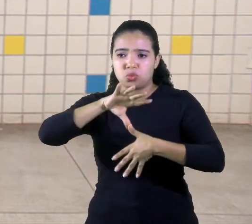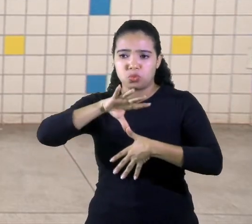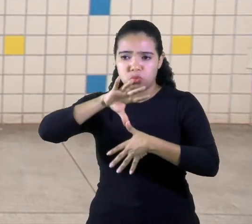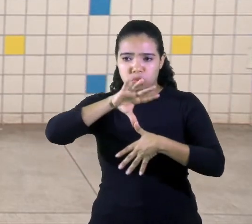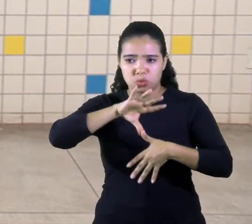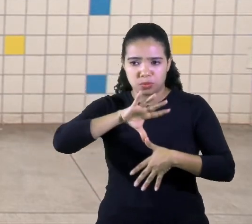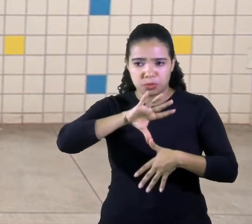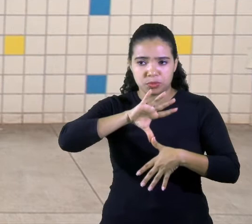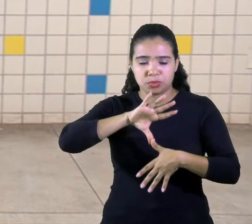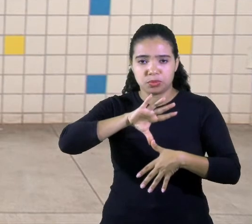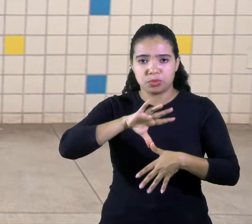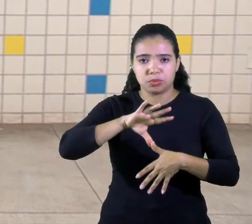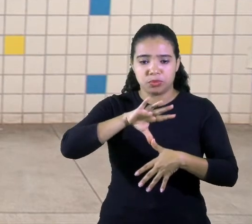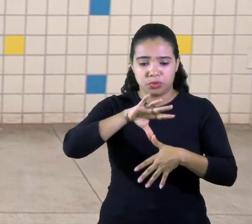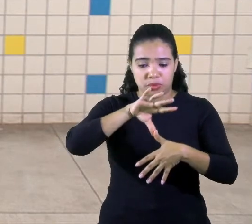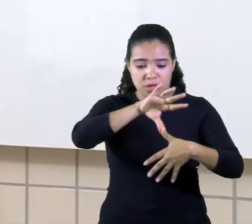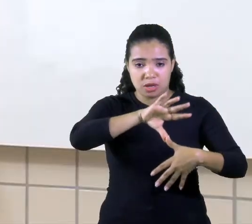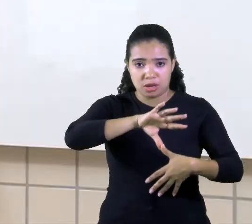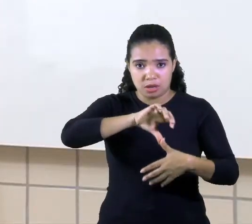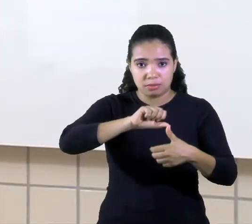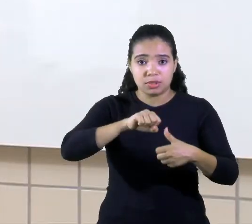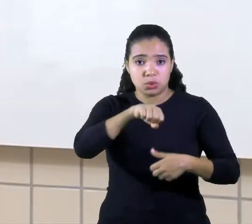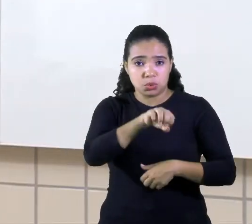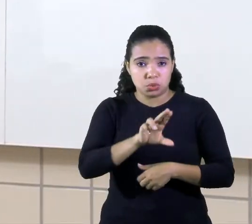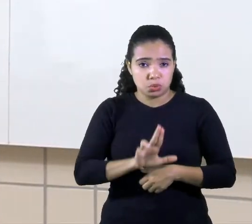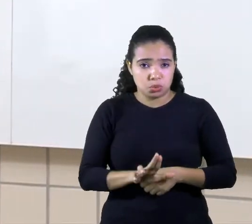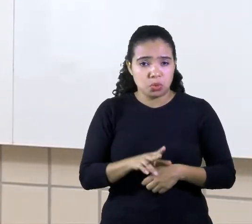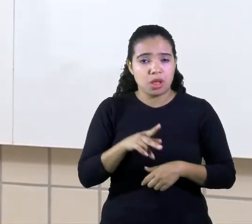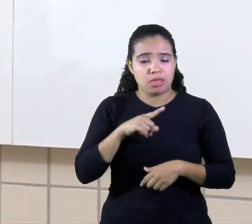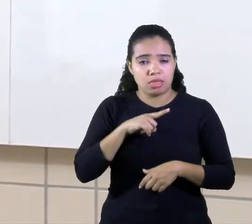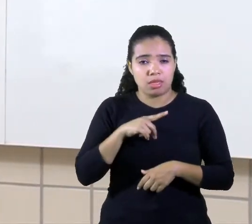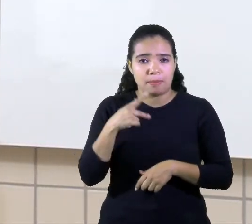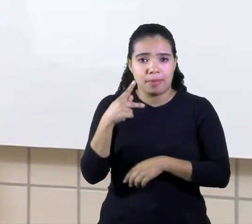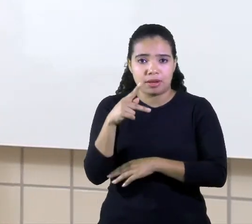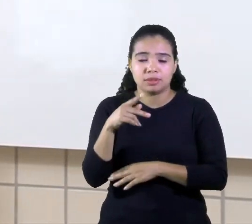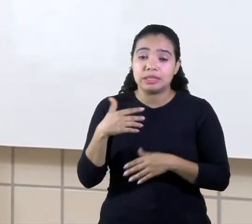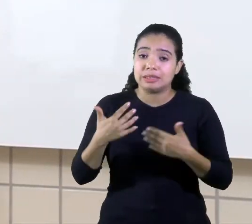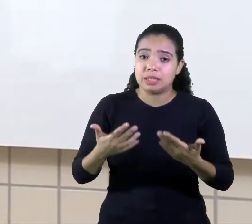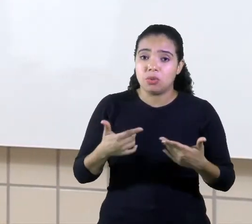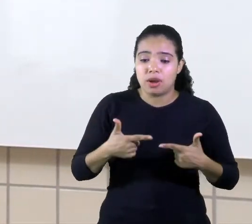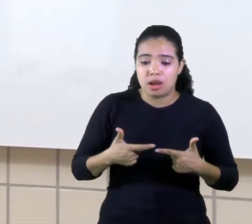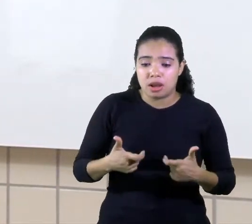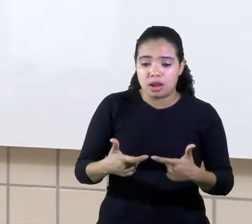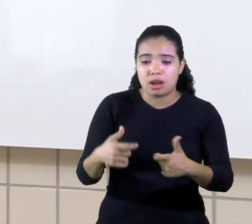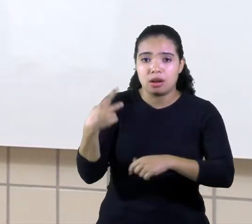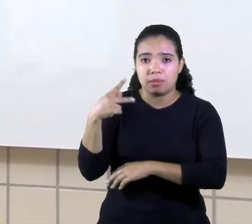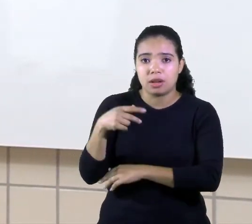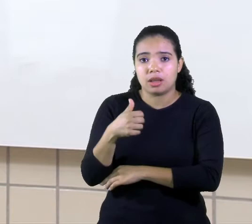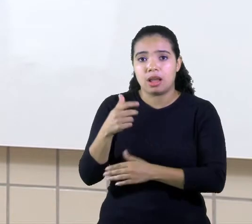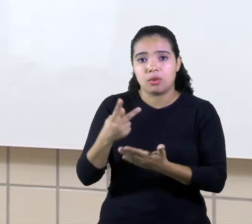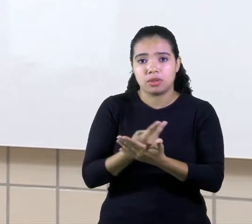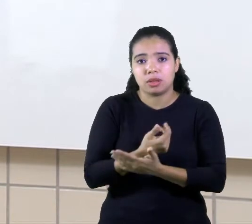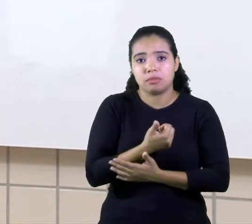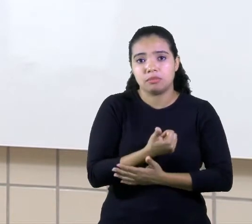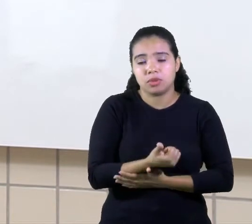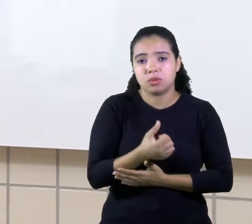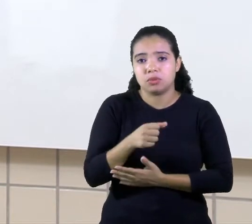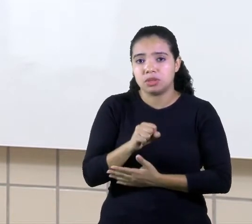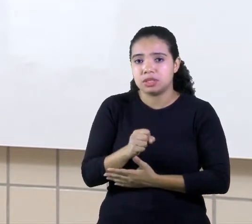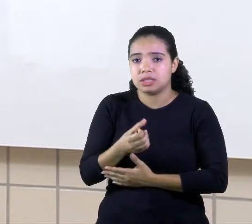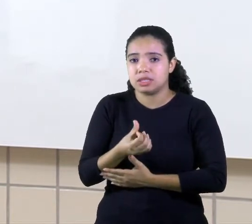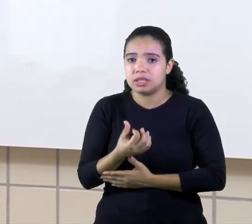Grande do Sul está o Paraguai. A Guerra do Paraguai, ela aconteceu de 1864 até